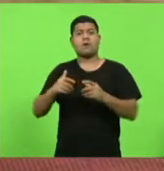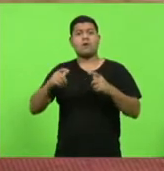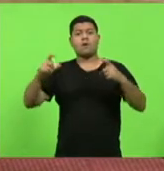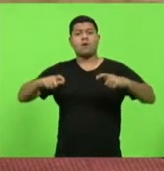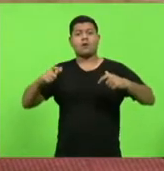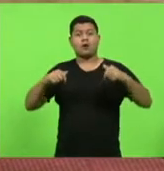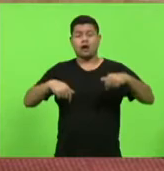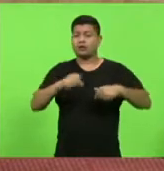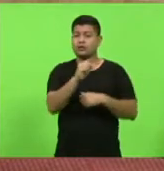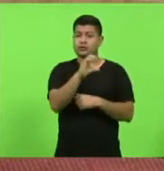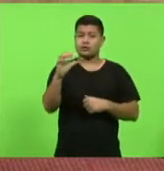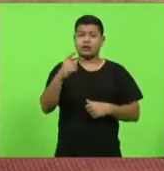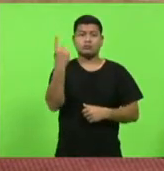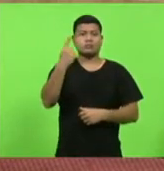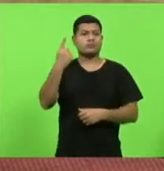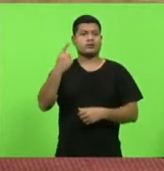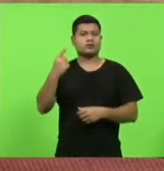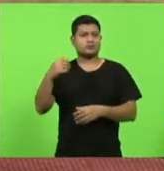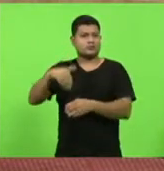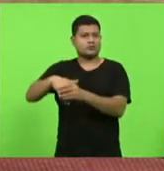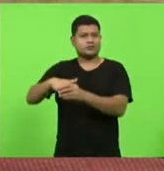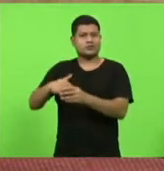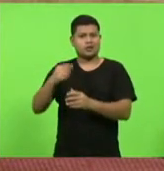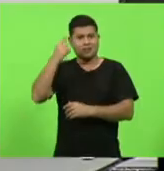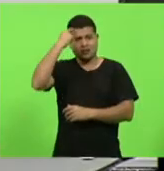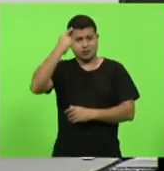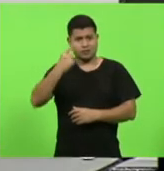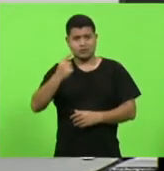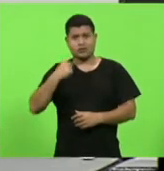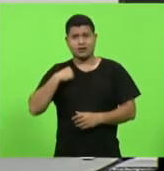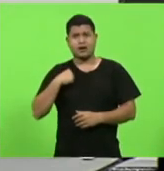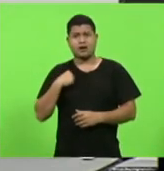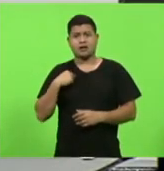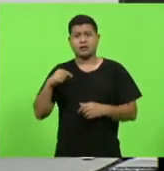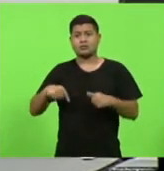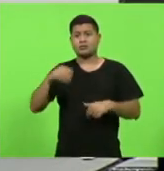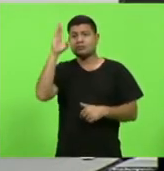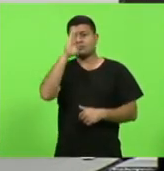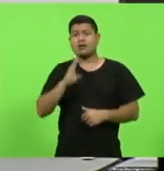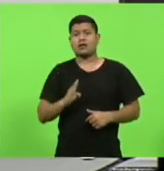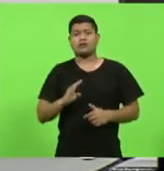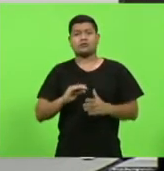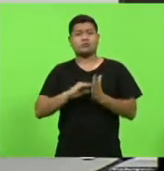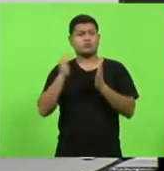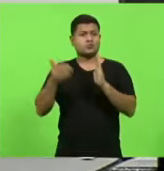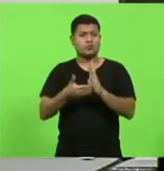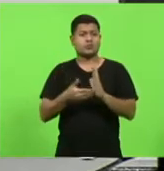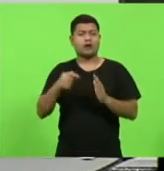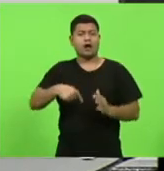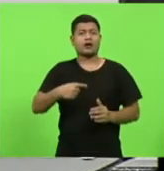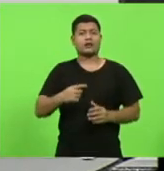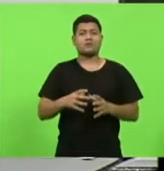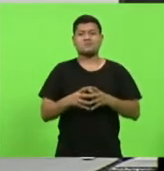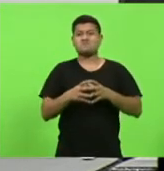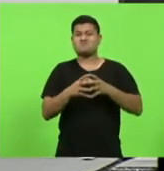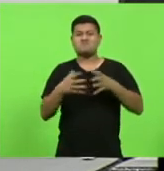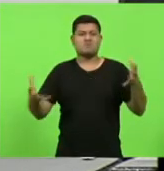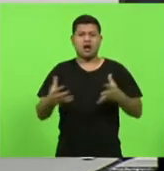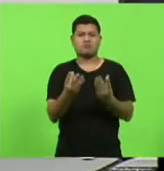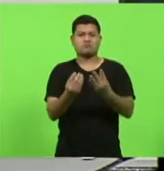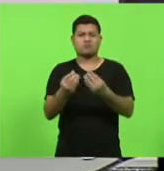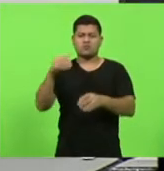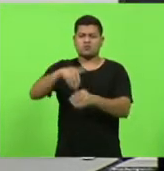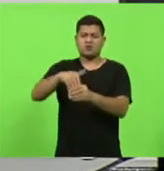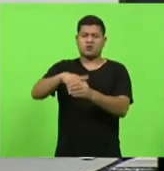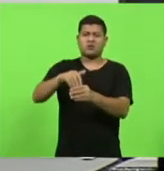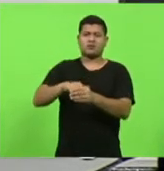turno. A maior votação do Brasil que ele recebeu foi em Santa Catarina. Então não é